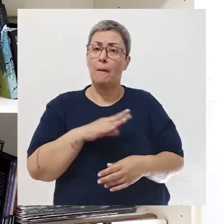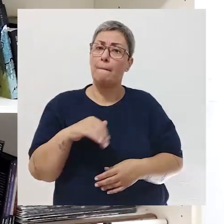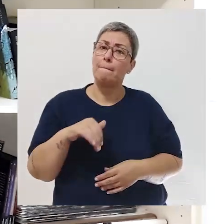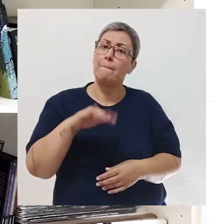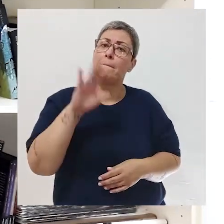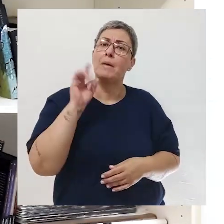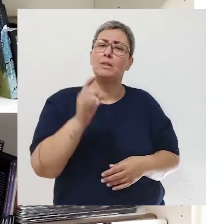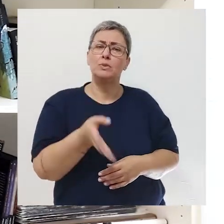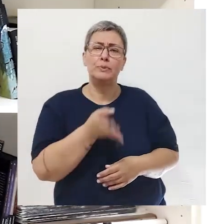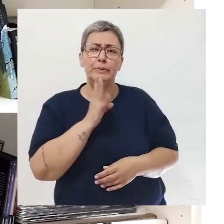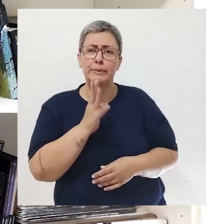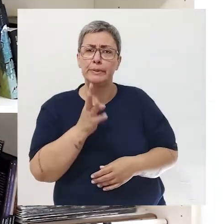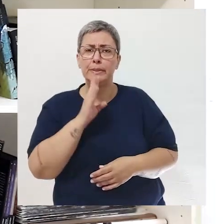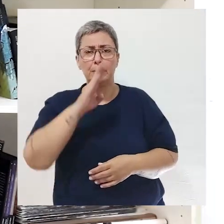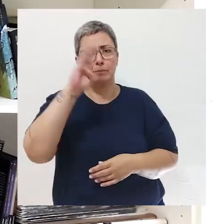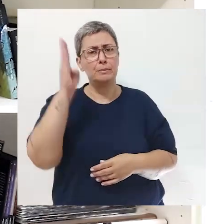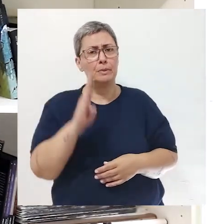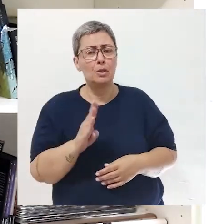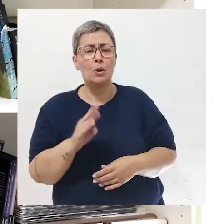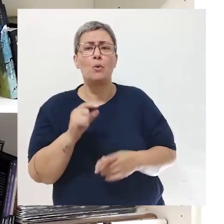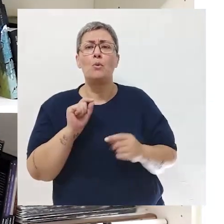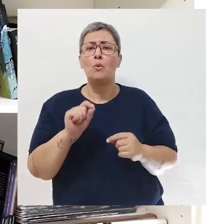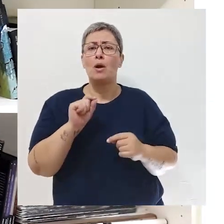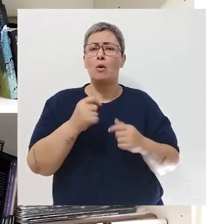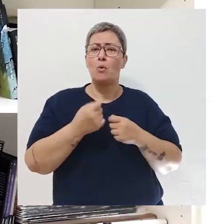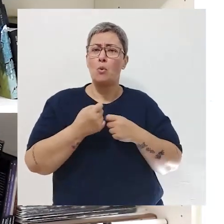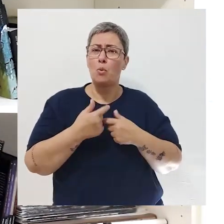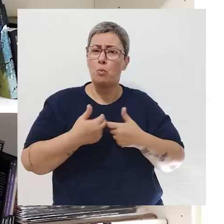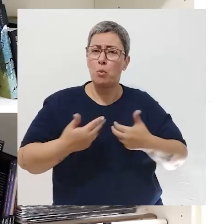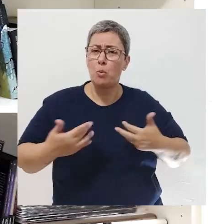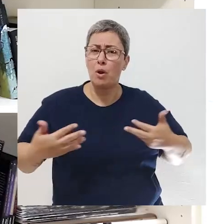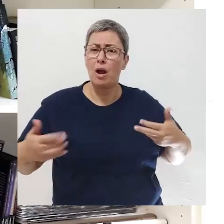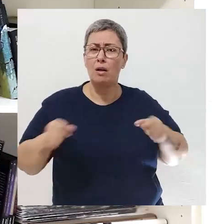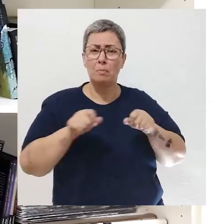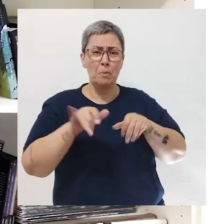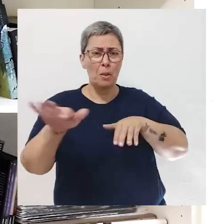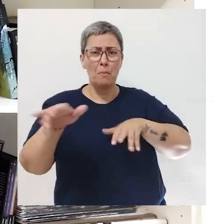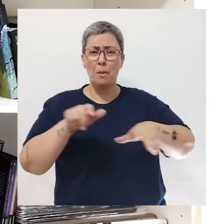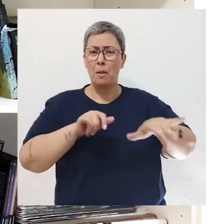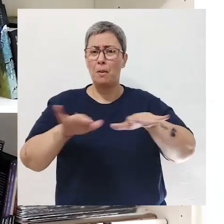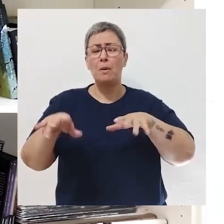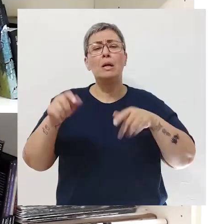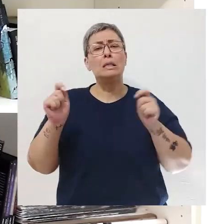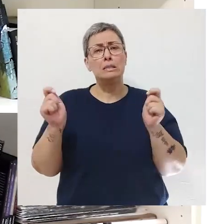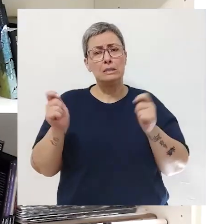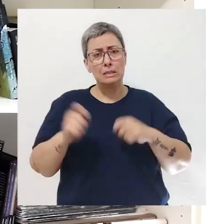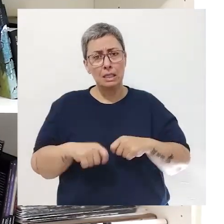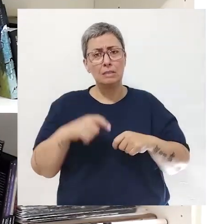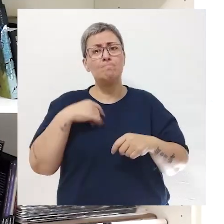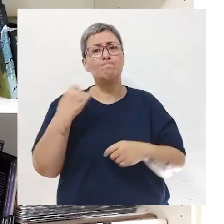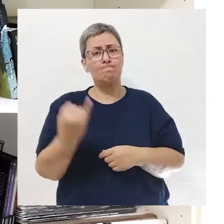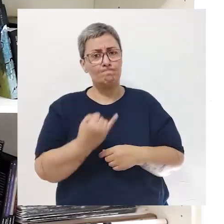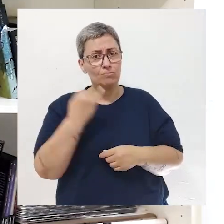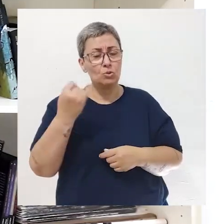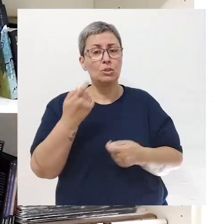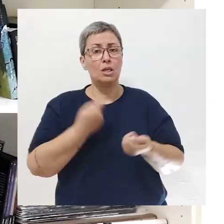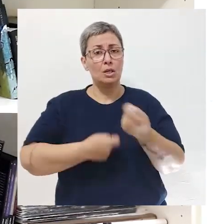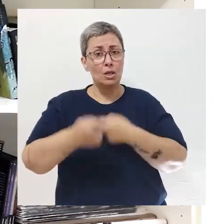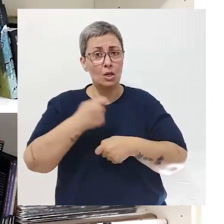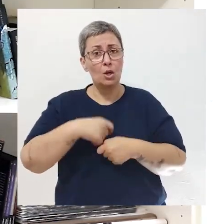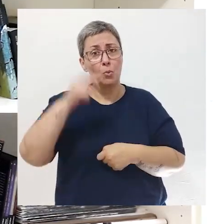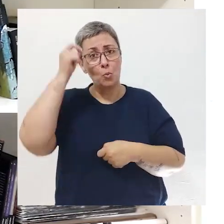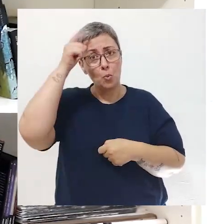rios mais conhecidos do Brasil, com uma vasta rede hidrográfica. Possui grande importância econômica